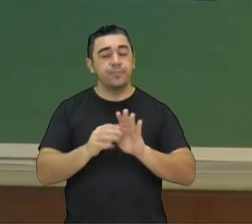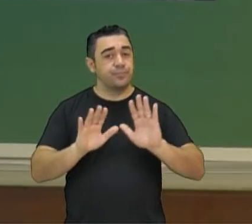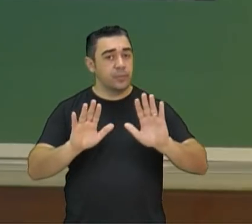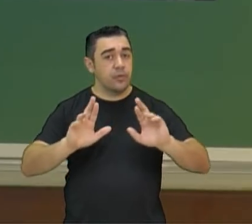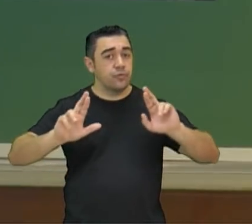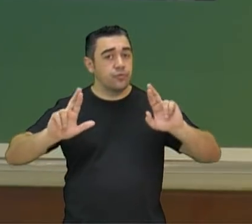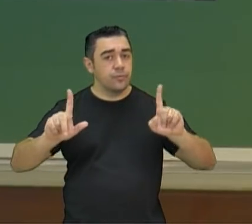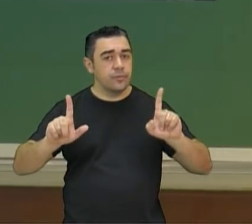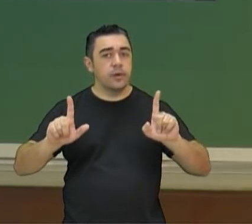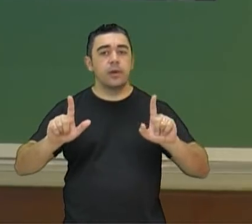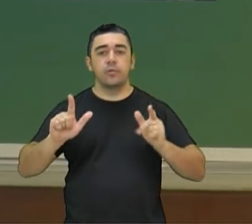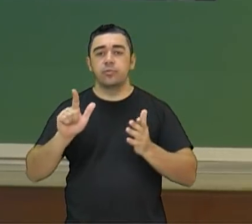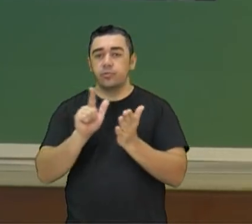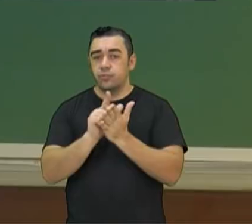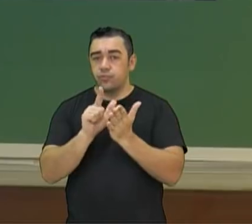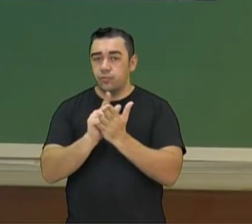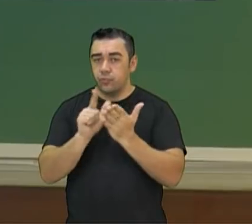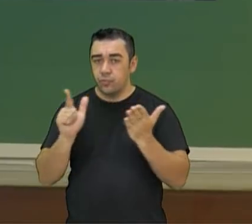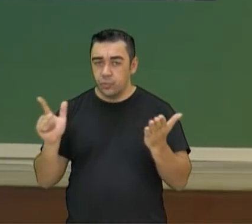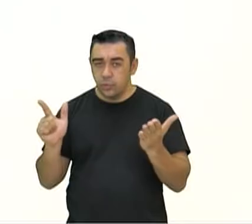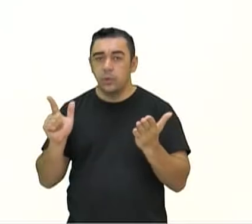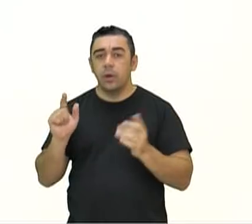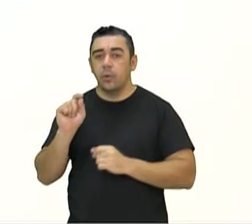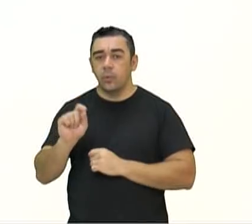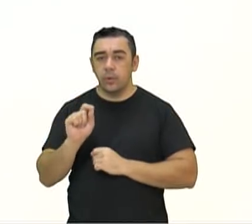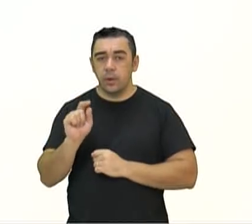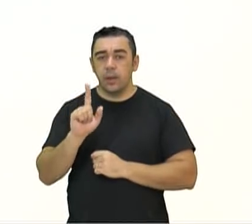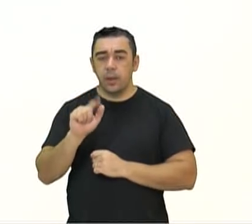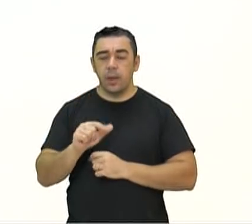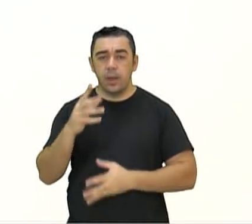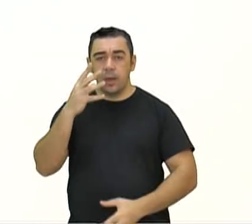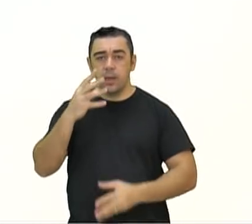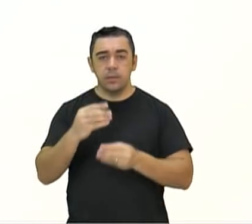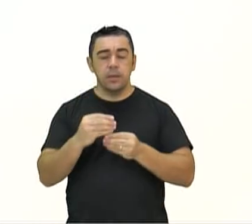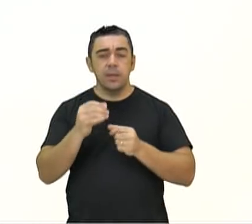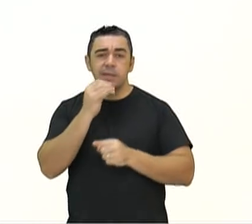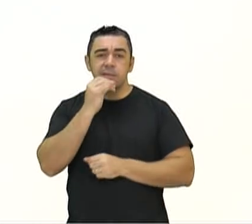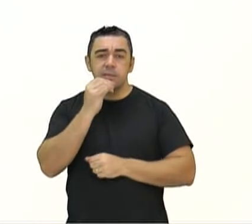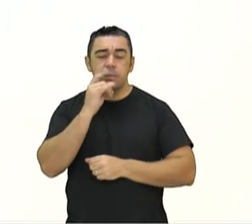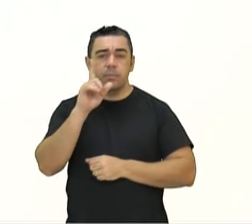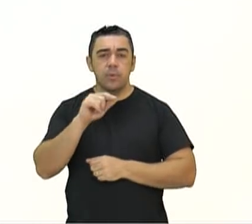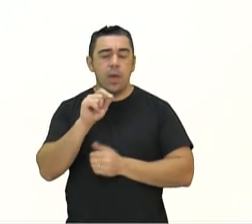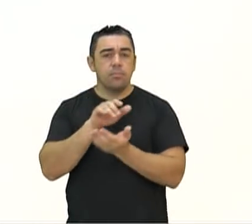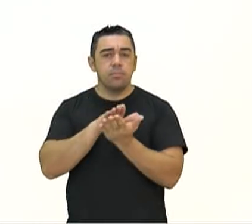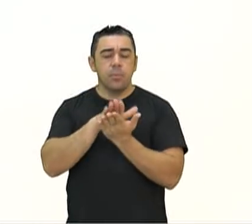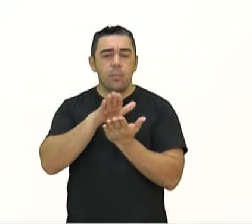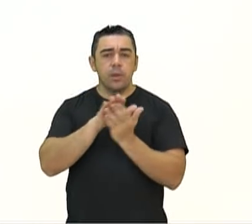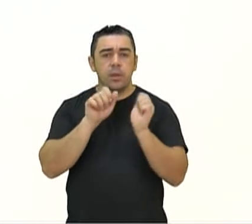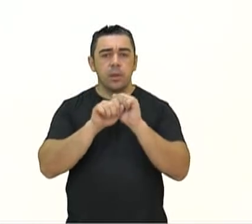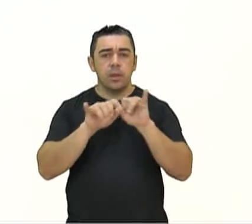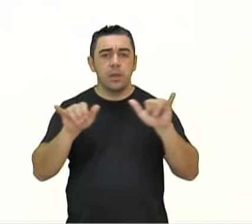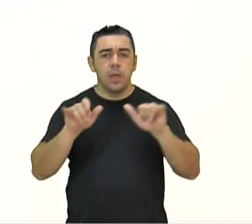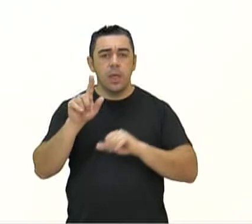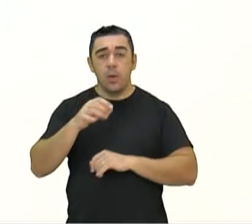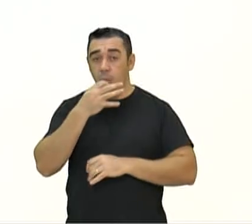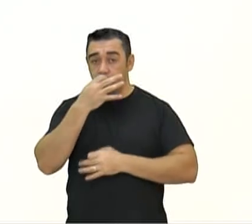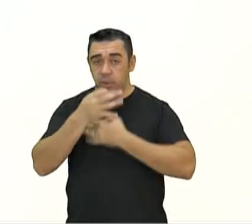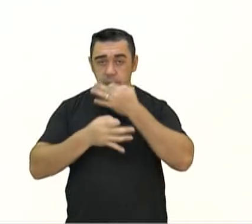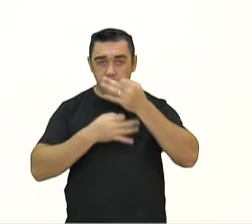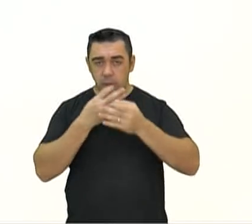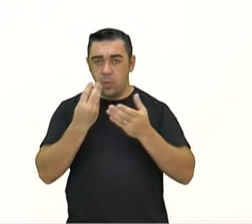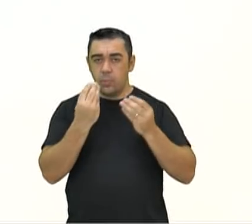jornalismo, a resenha ela é utilizada como uma espécie de prestação de serviço. Trata-se de um texto opinativo que